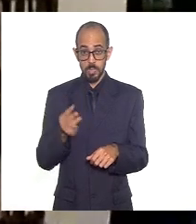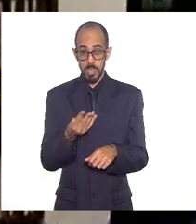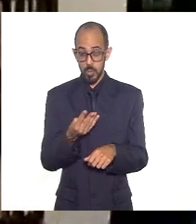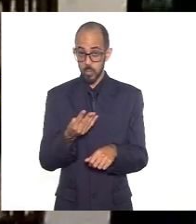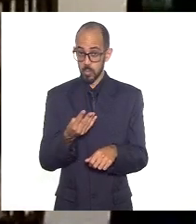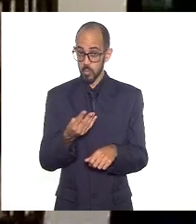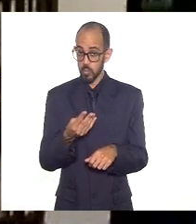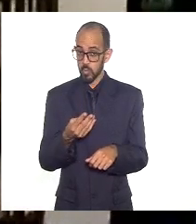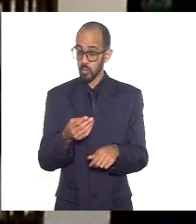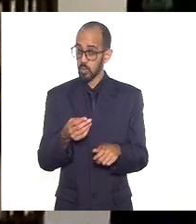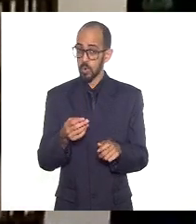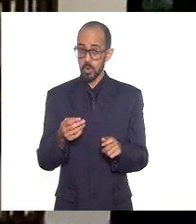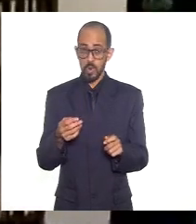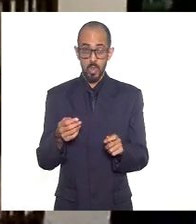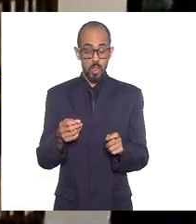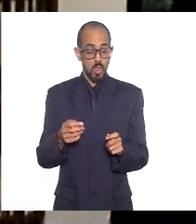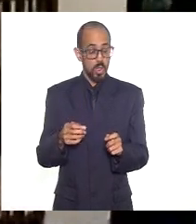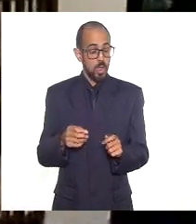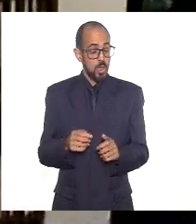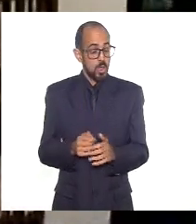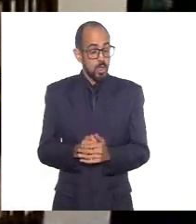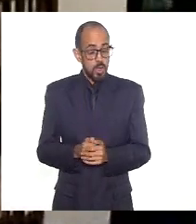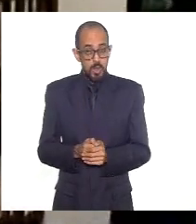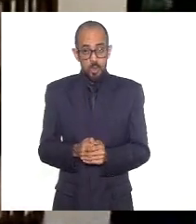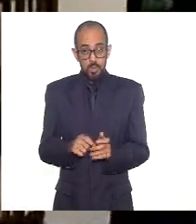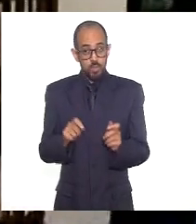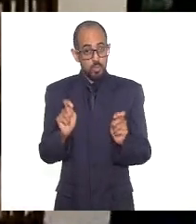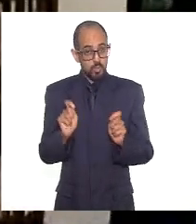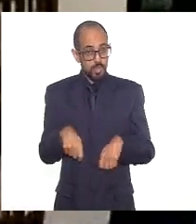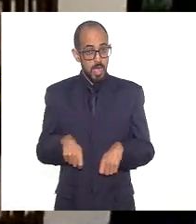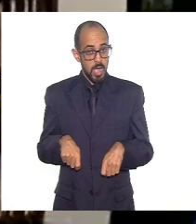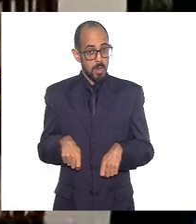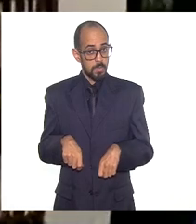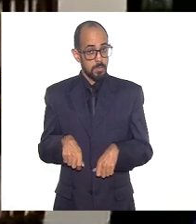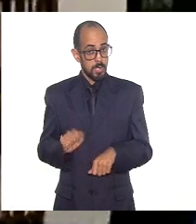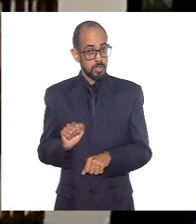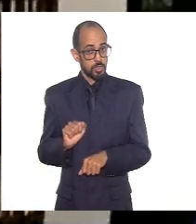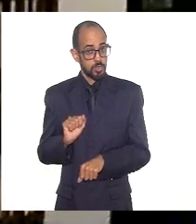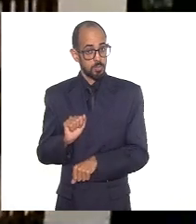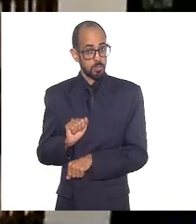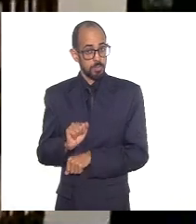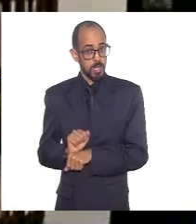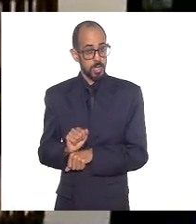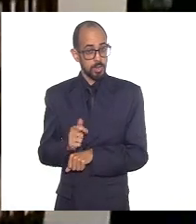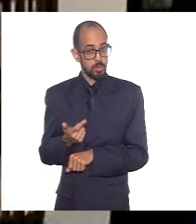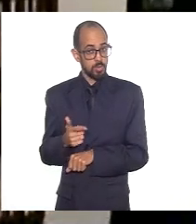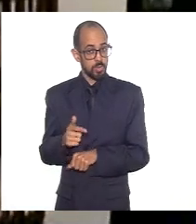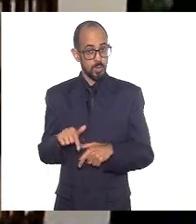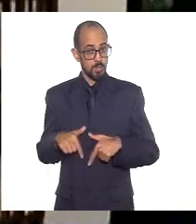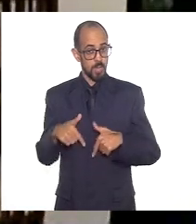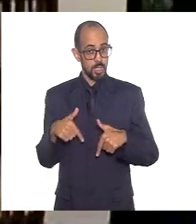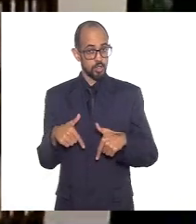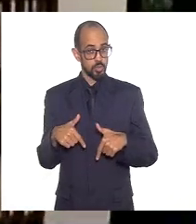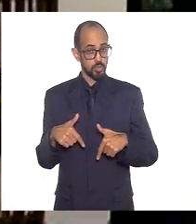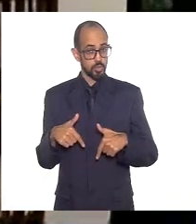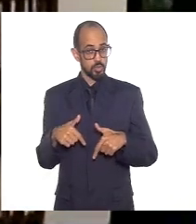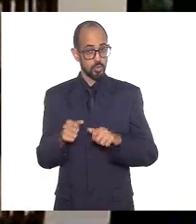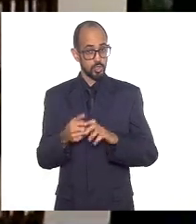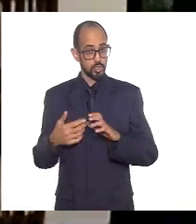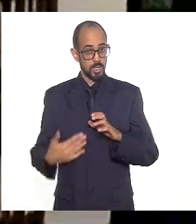nós não podemos, de forma alguma, ficar sem ter uma atitude de caráter político, uma